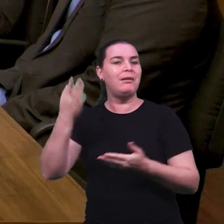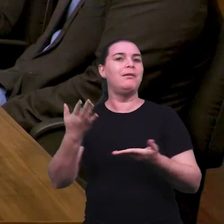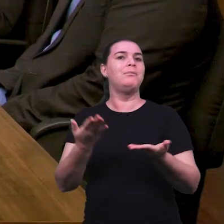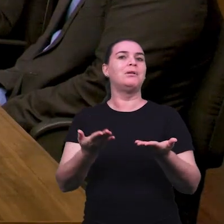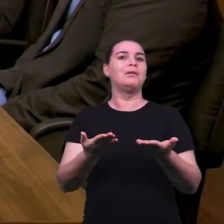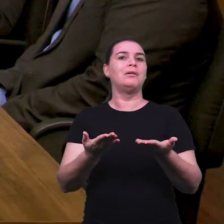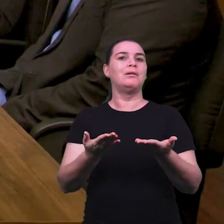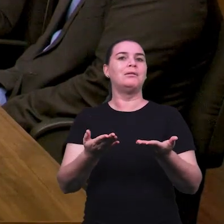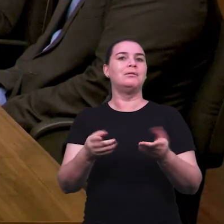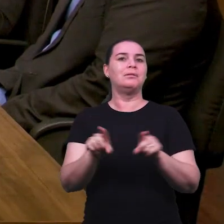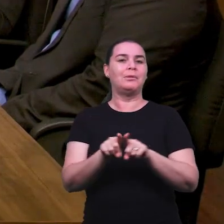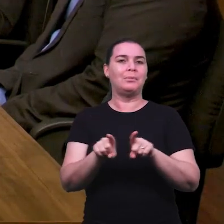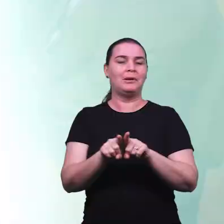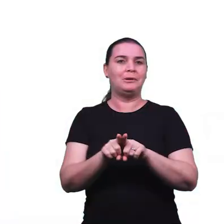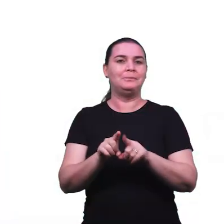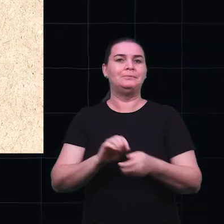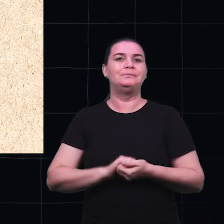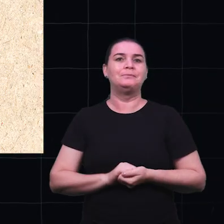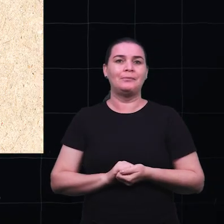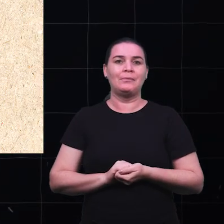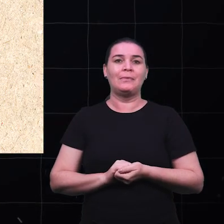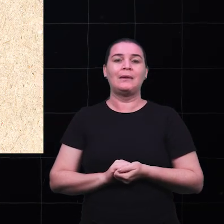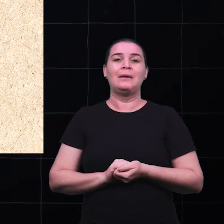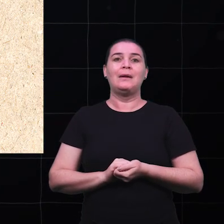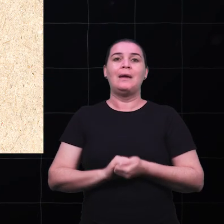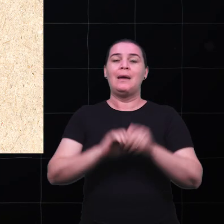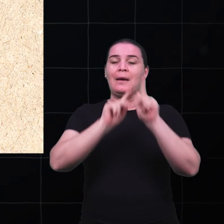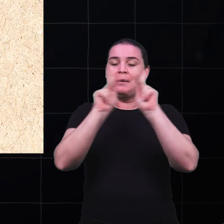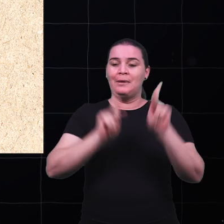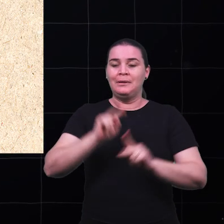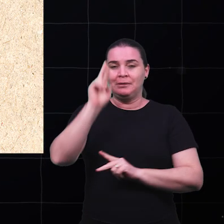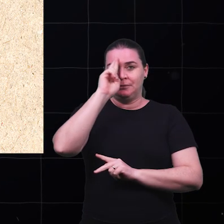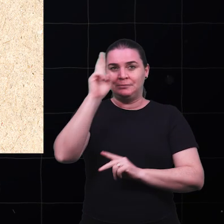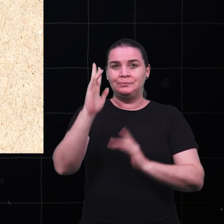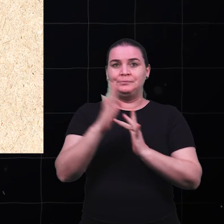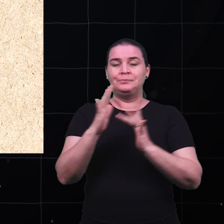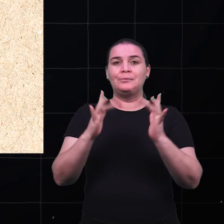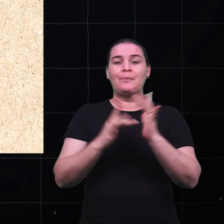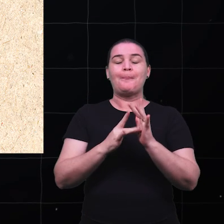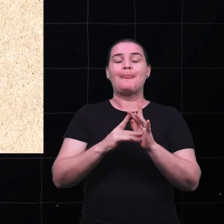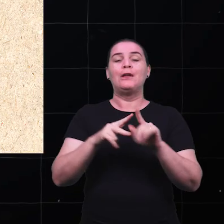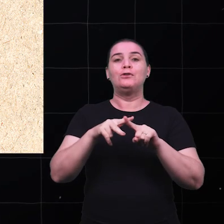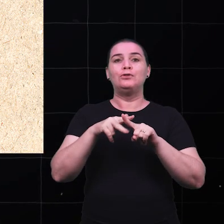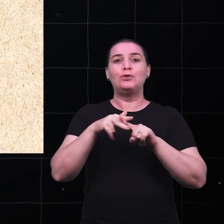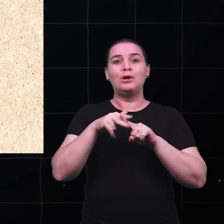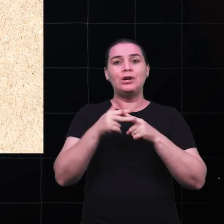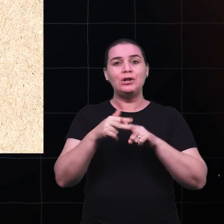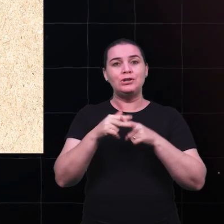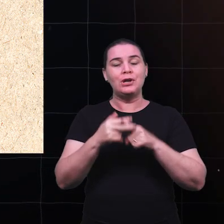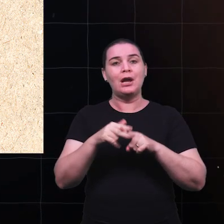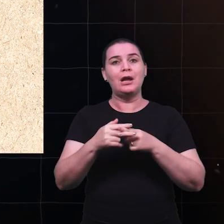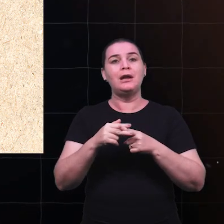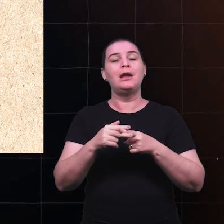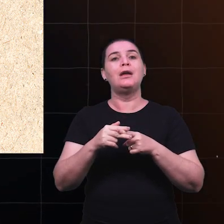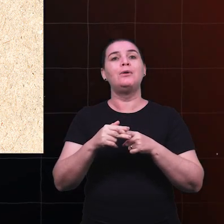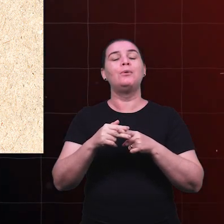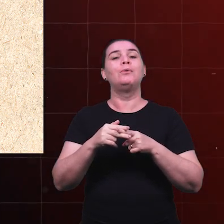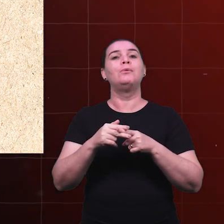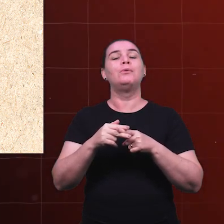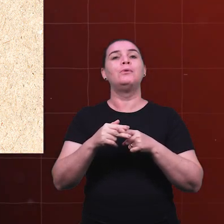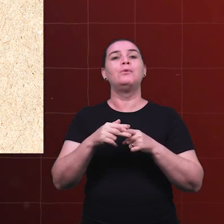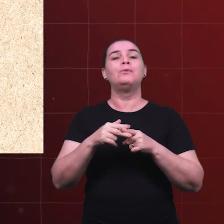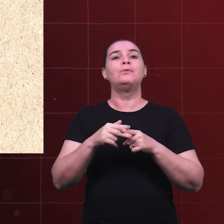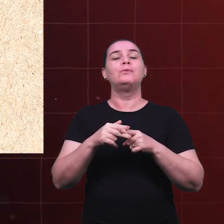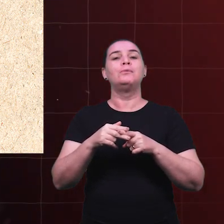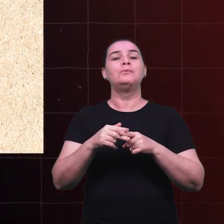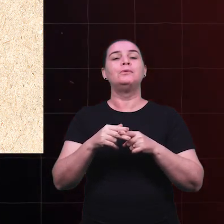do Grupo de Ciência e Fé. Amém. Paz do Senhor a todos. Eu sou engenheiro mecânico e especialista na